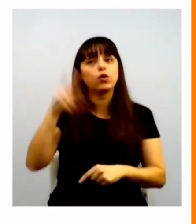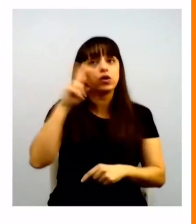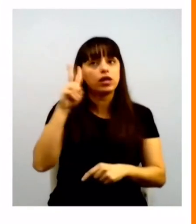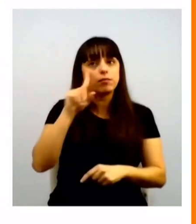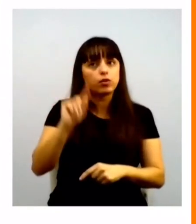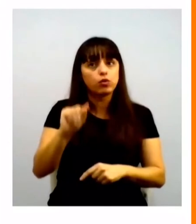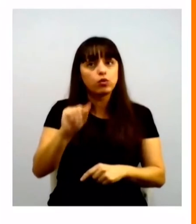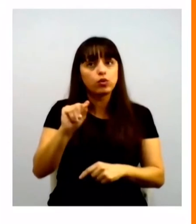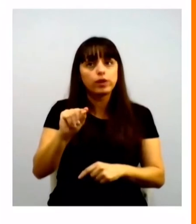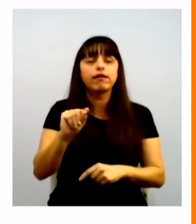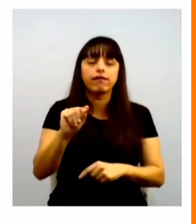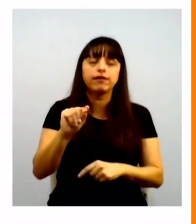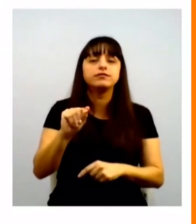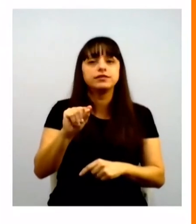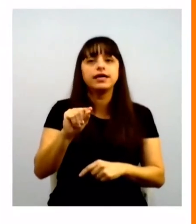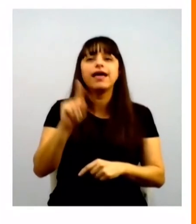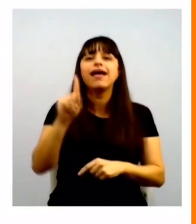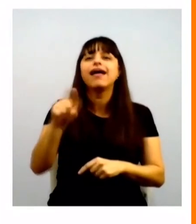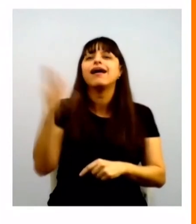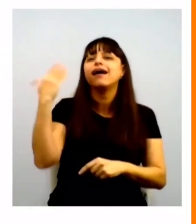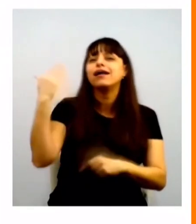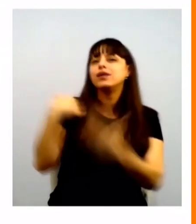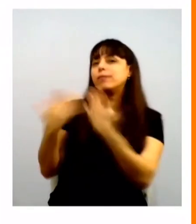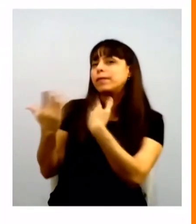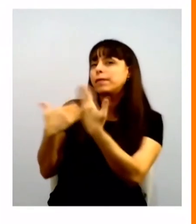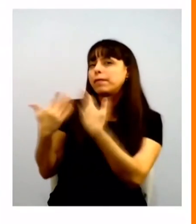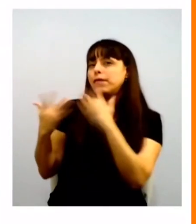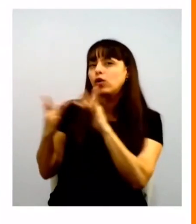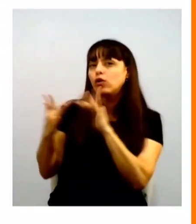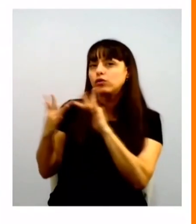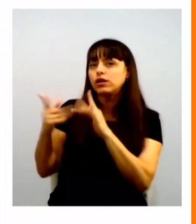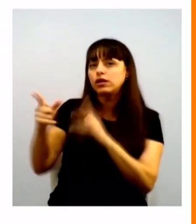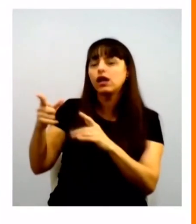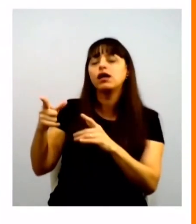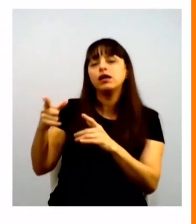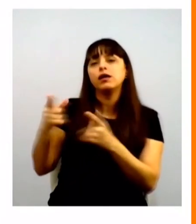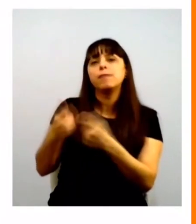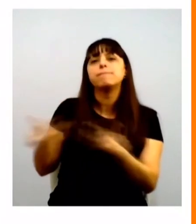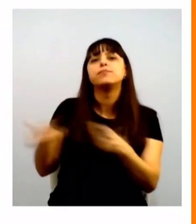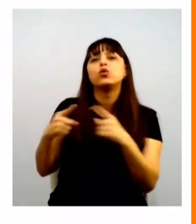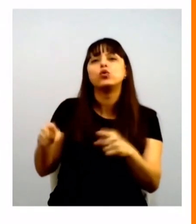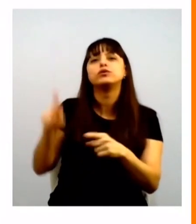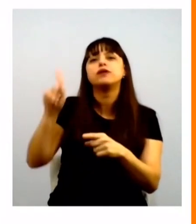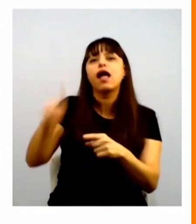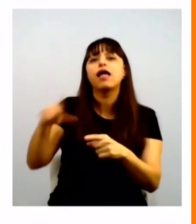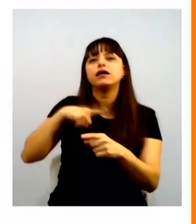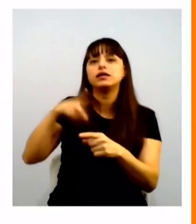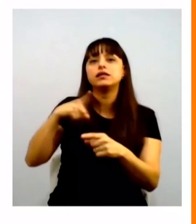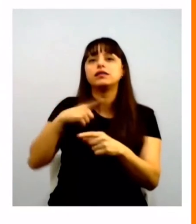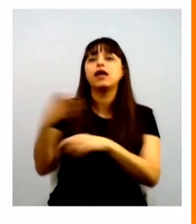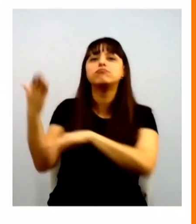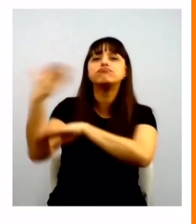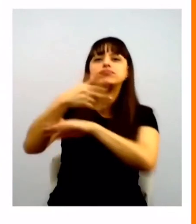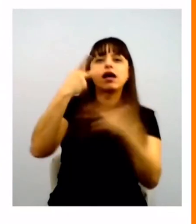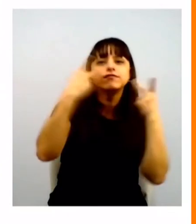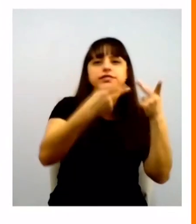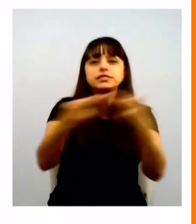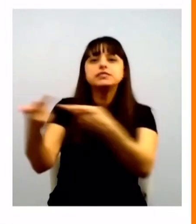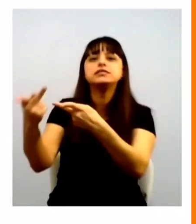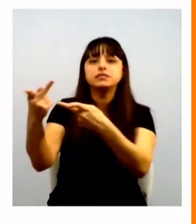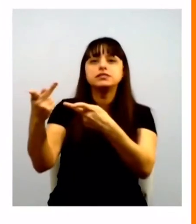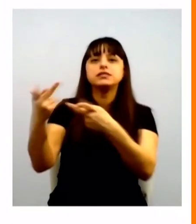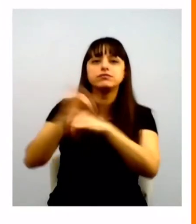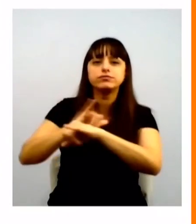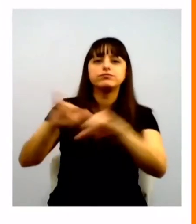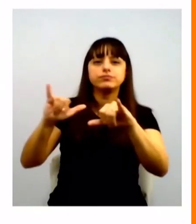conversação com um músico cubano que estava fazendo uma gira por España e, no dia que terminava a gira que